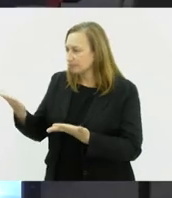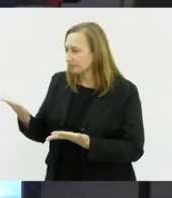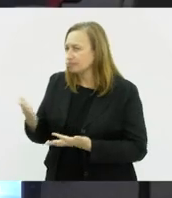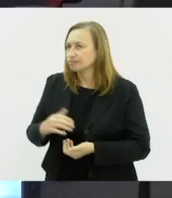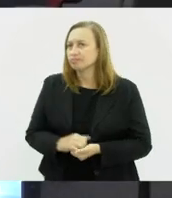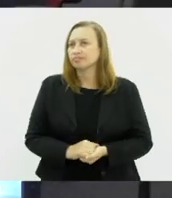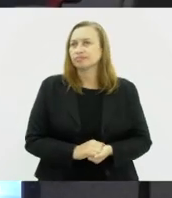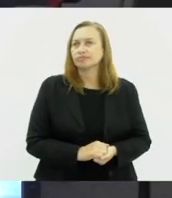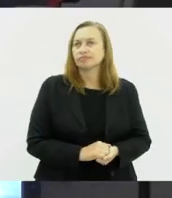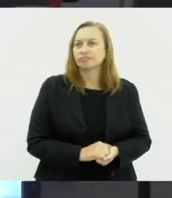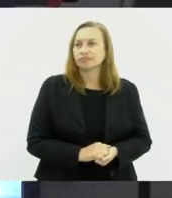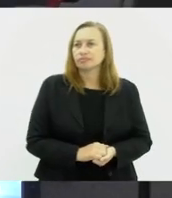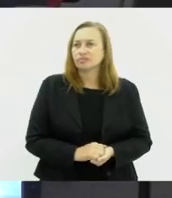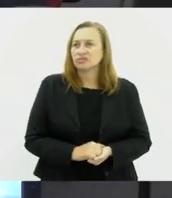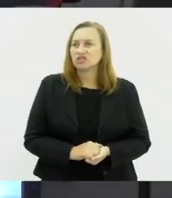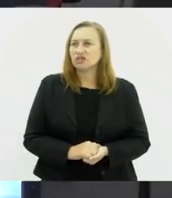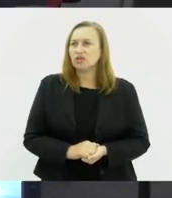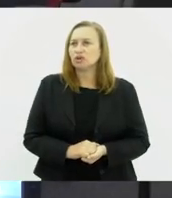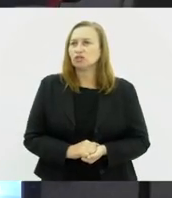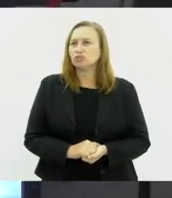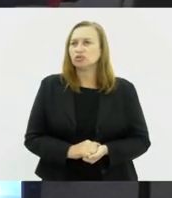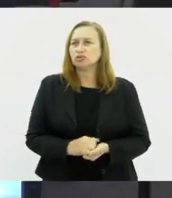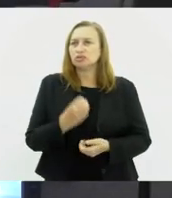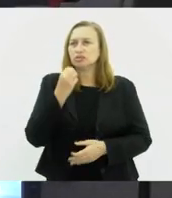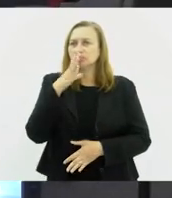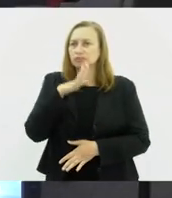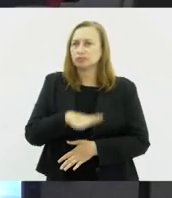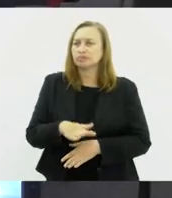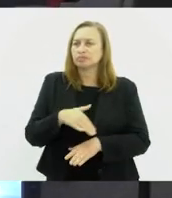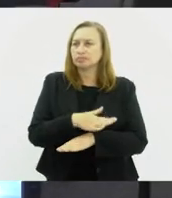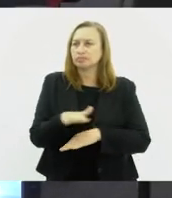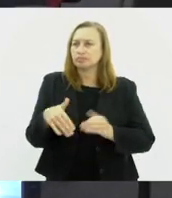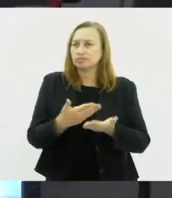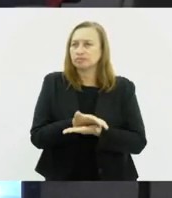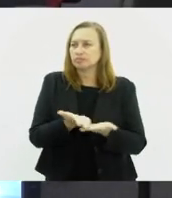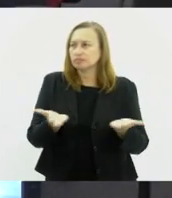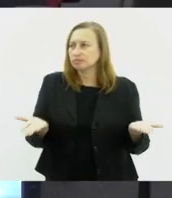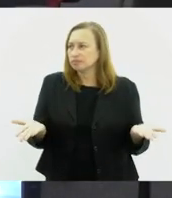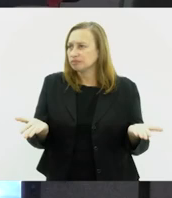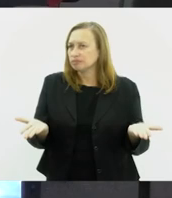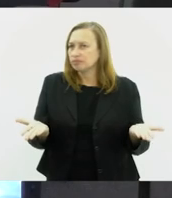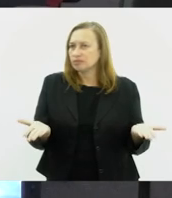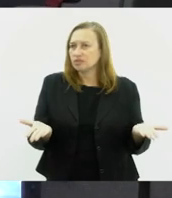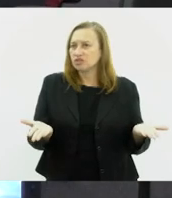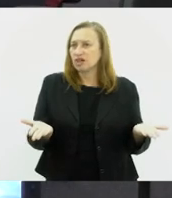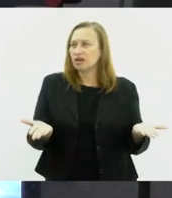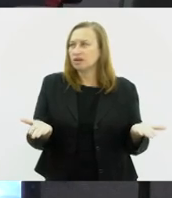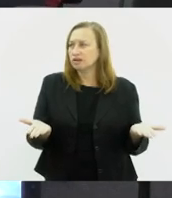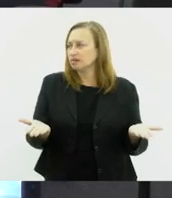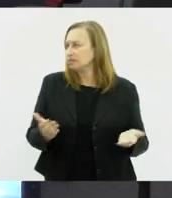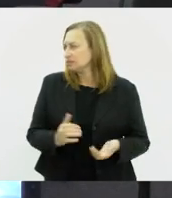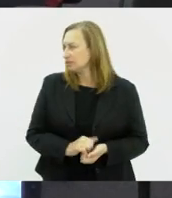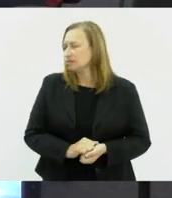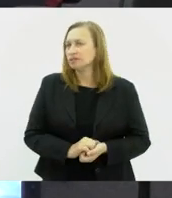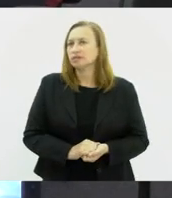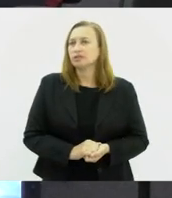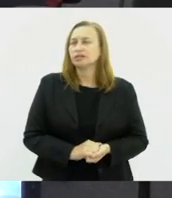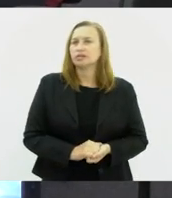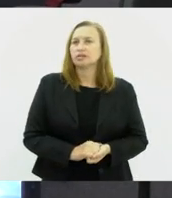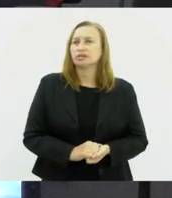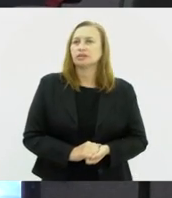sua bem boa tarde a todas as pessoas que estão presentes as pessoas que nos assistem eu